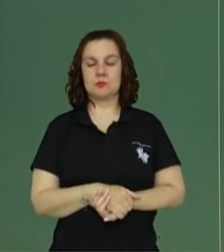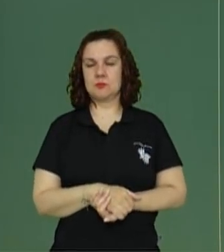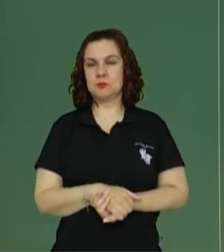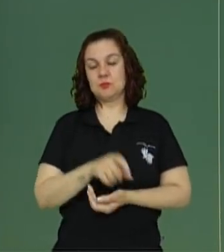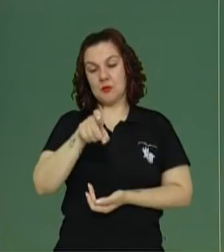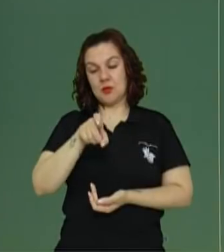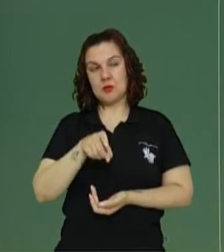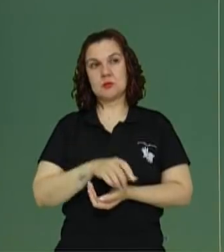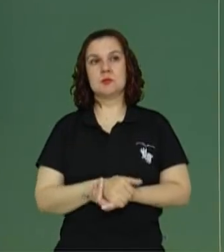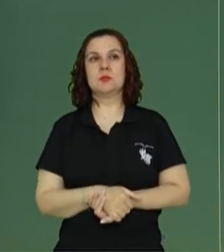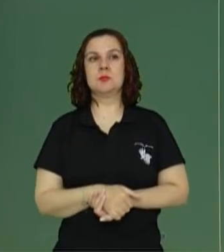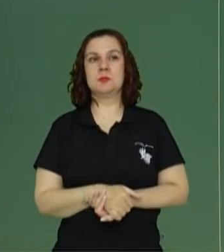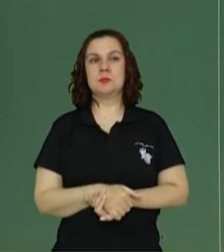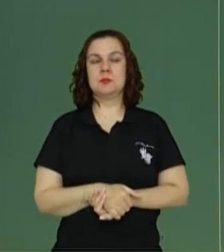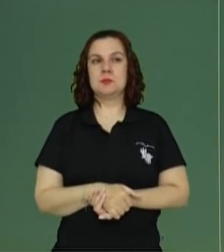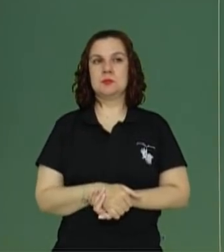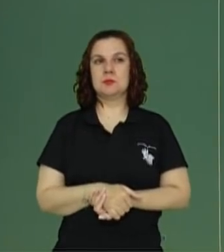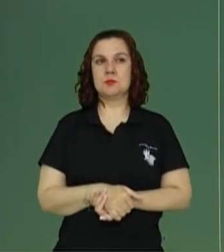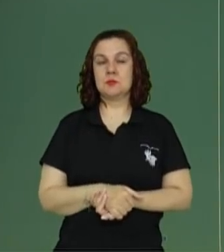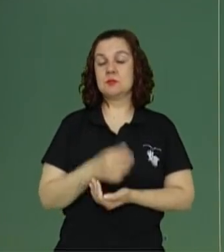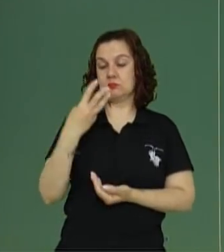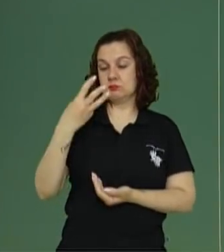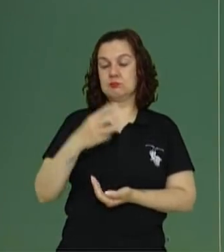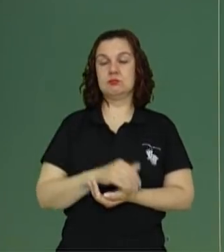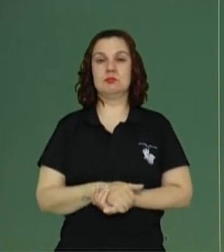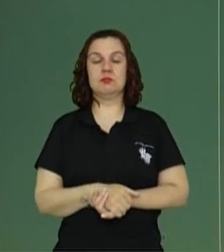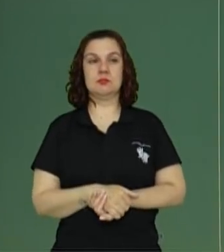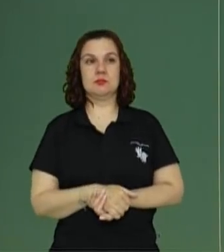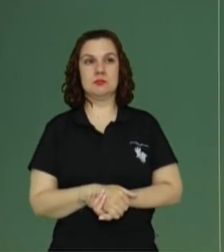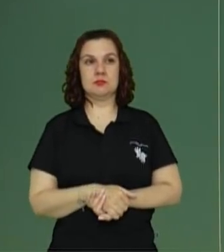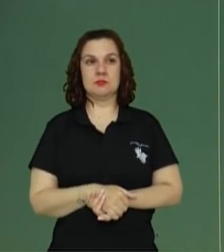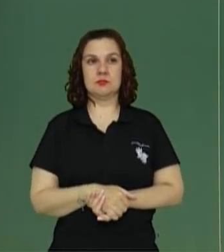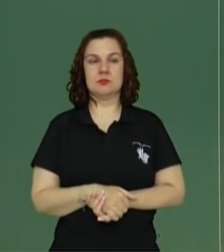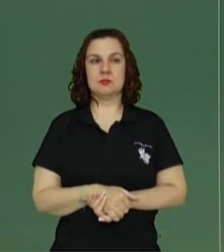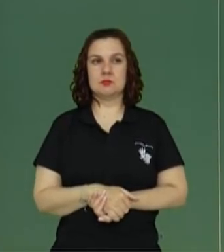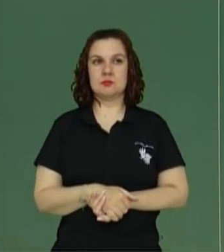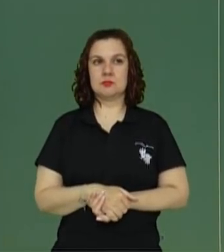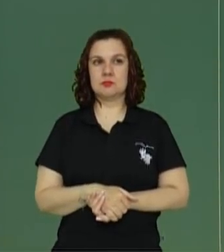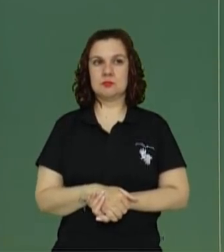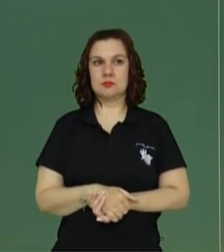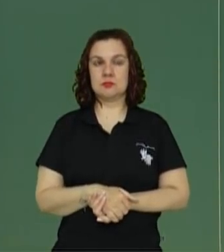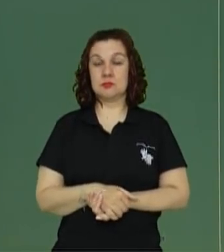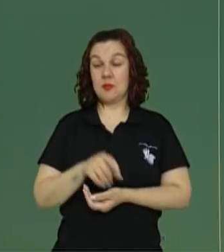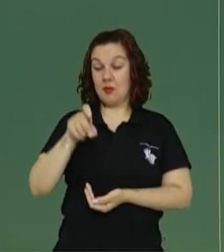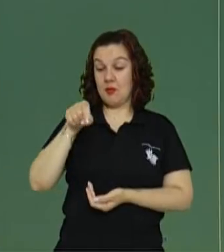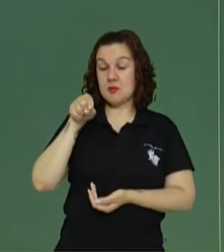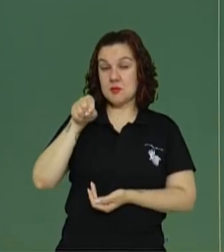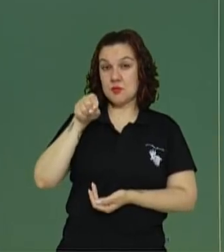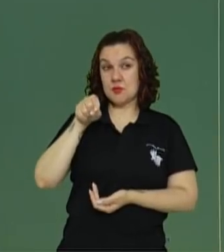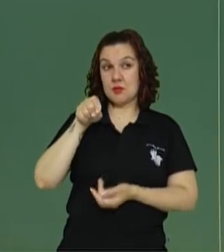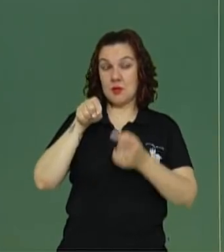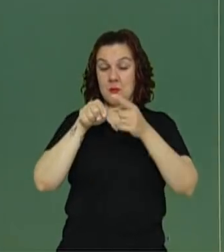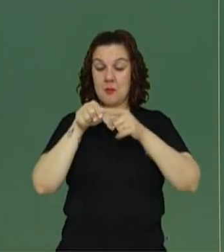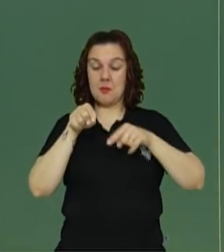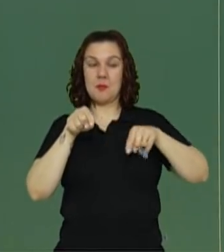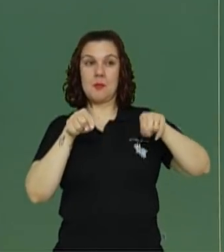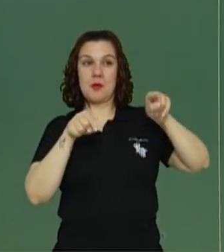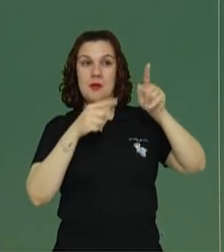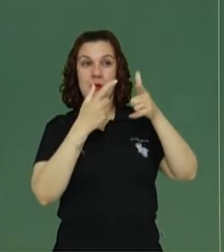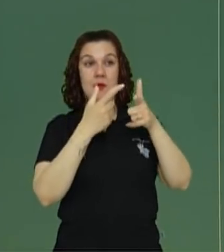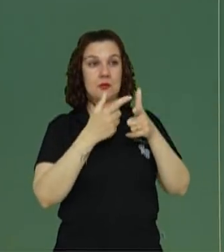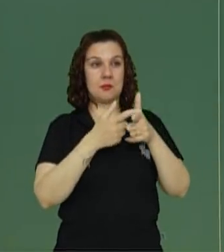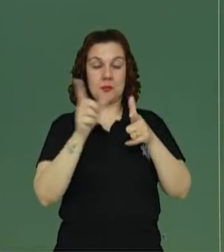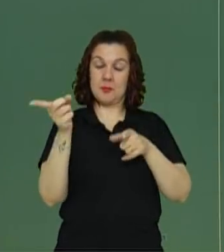1 vezes x é x, e 1 vezes 3 é 3 também. Esse x passa